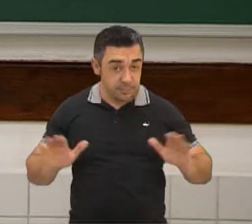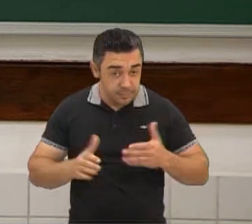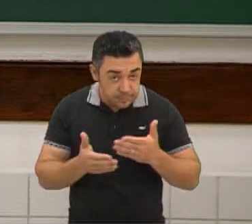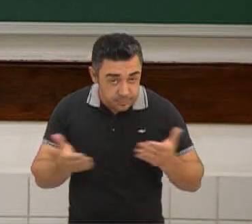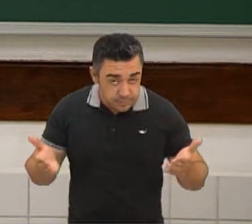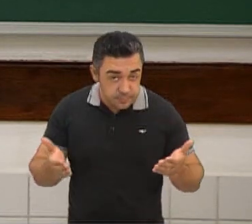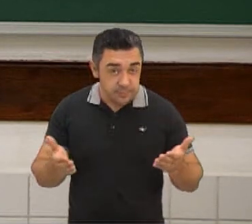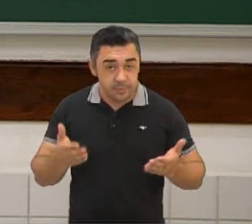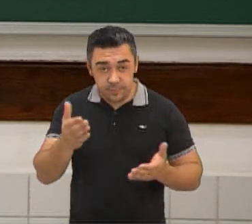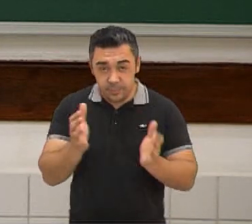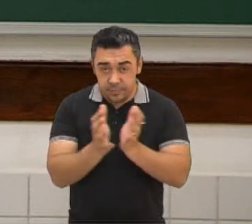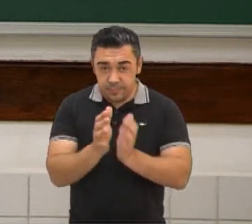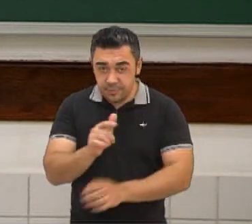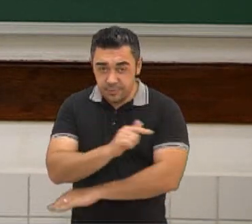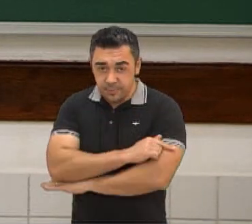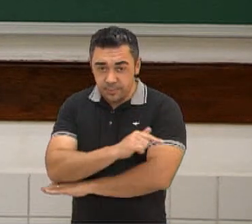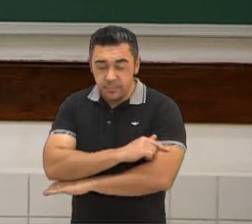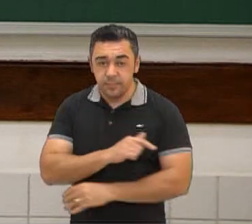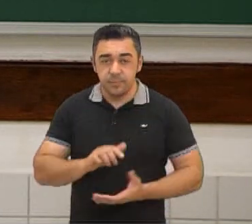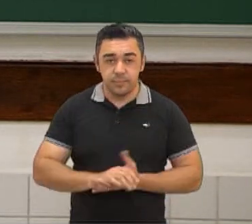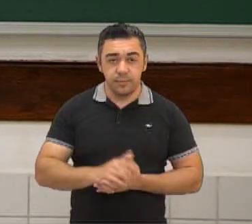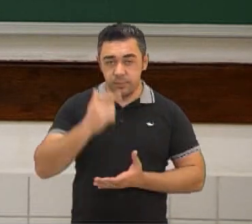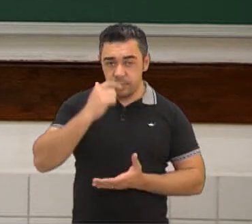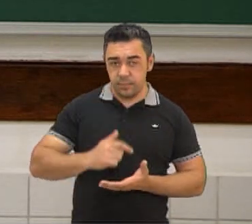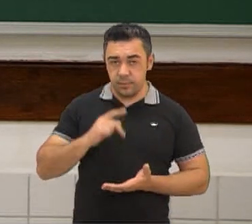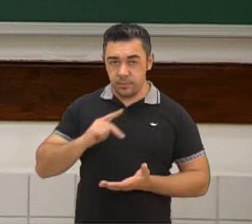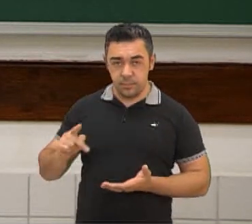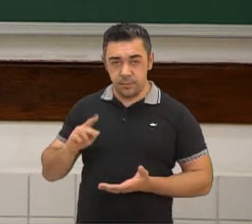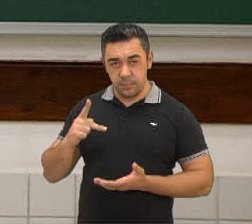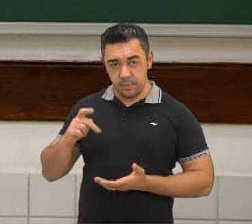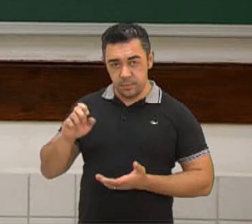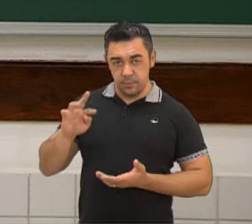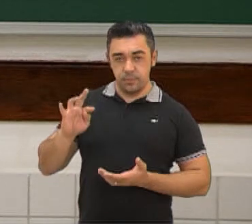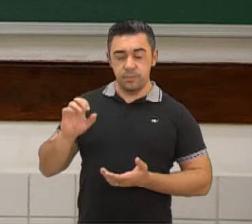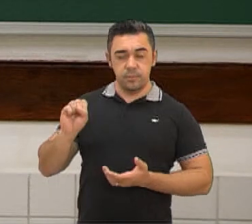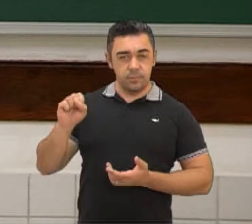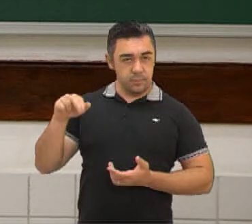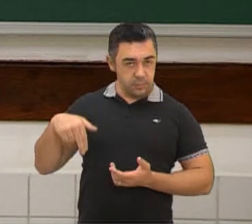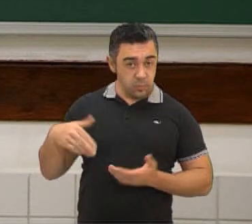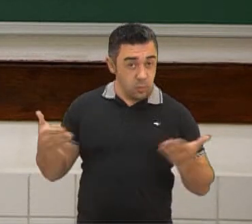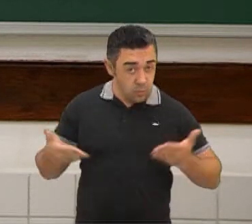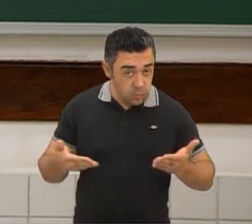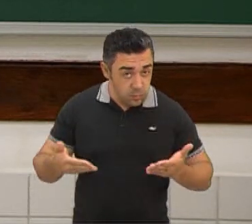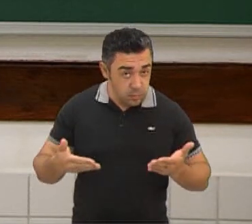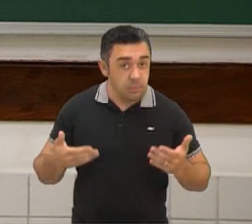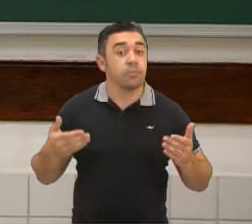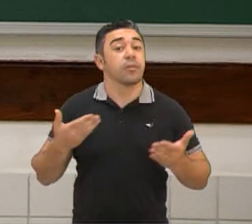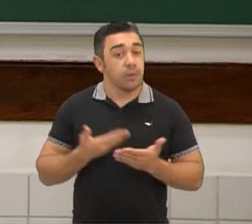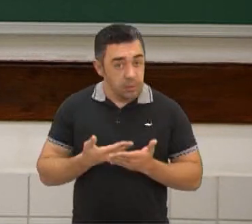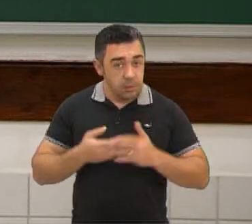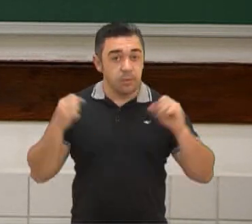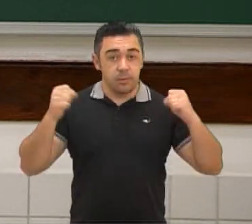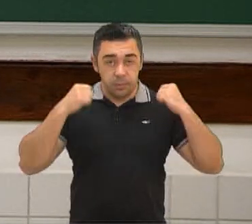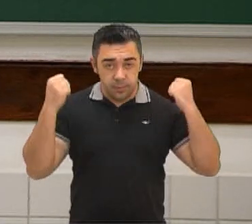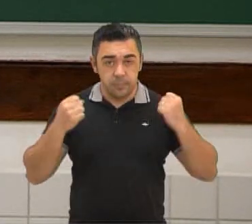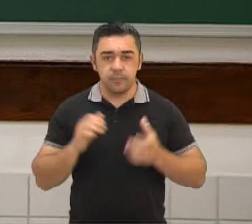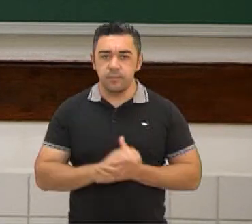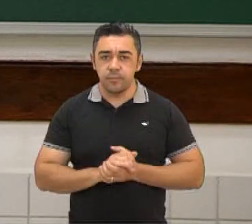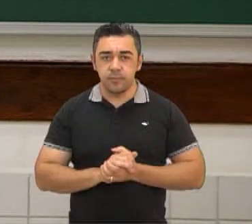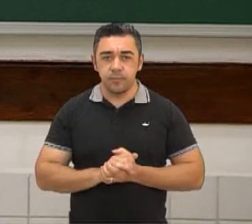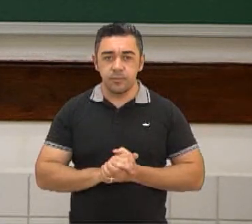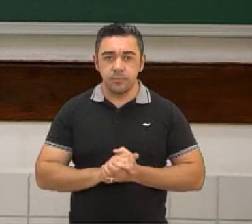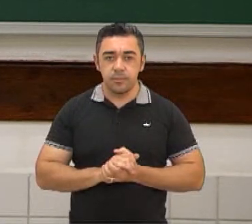Olá pessoal do 7º ano, eu sou o professor Peterson e hoje nós temos aula de Educação Física. Vamos